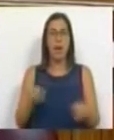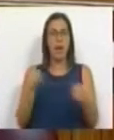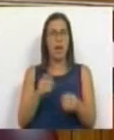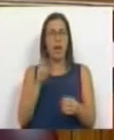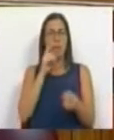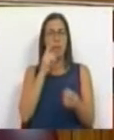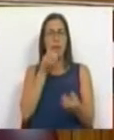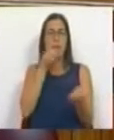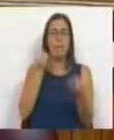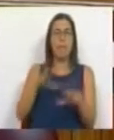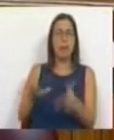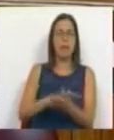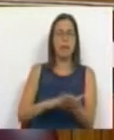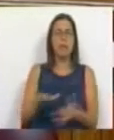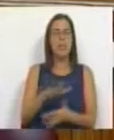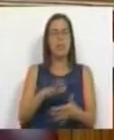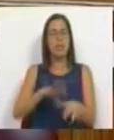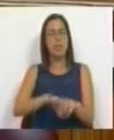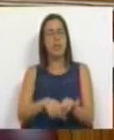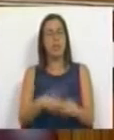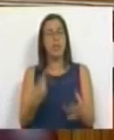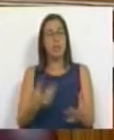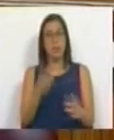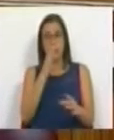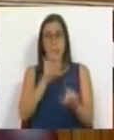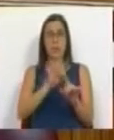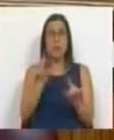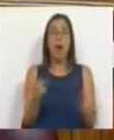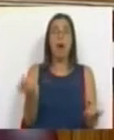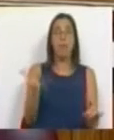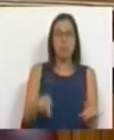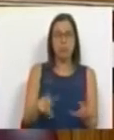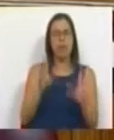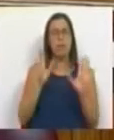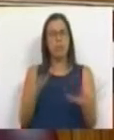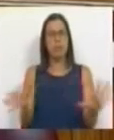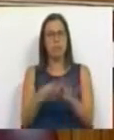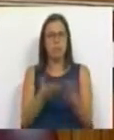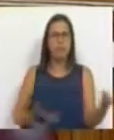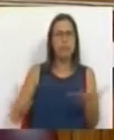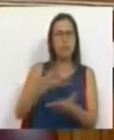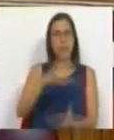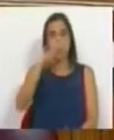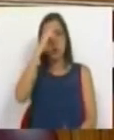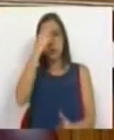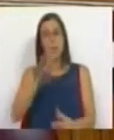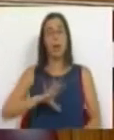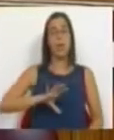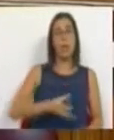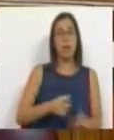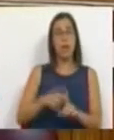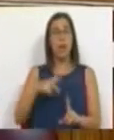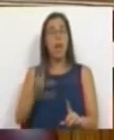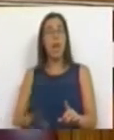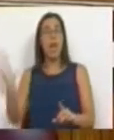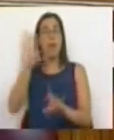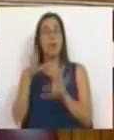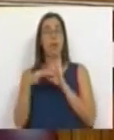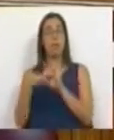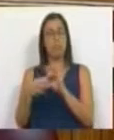fica desprotegido numa situação de tragédia que lhe ocorra e que haja uma convergência de esforços a nível regional e a nível